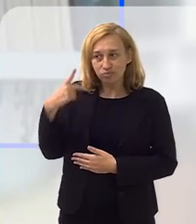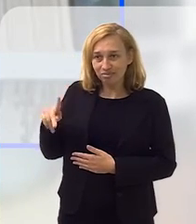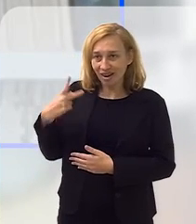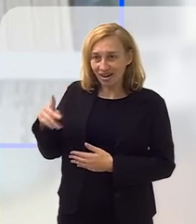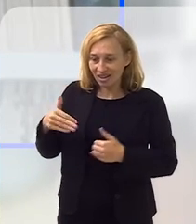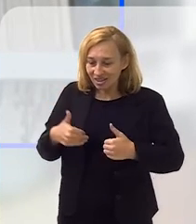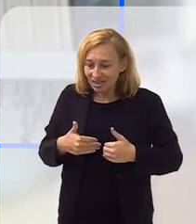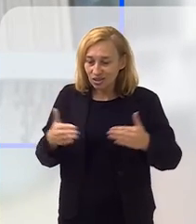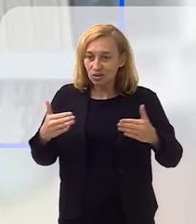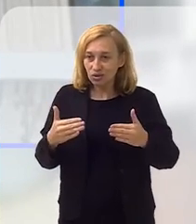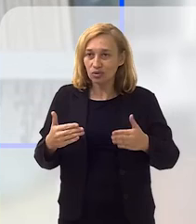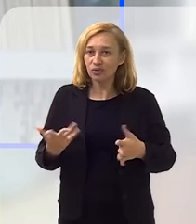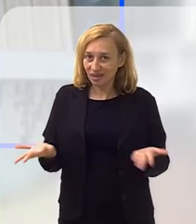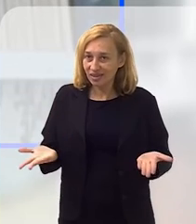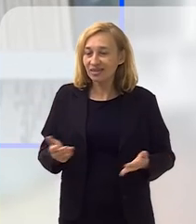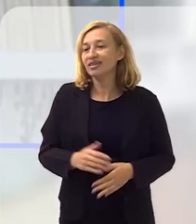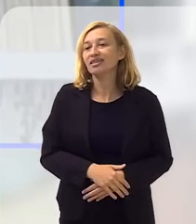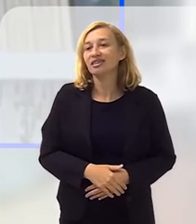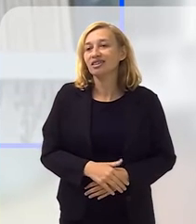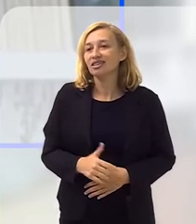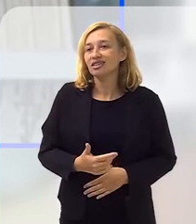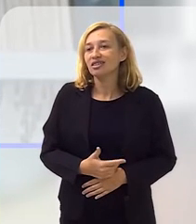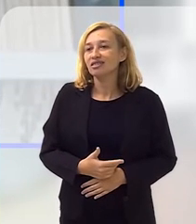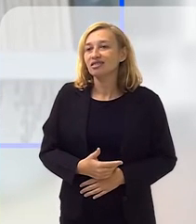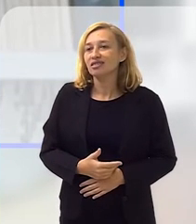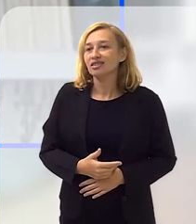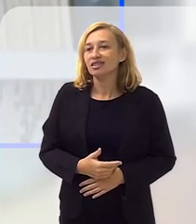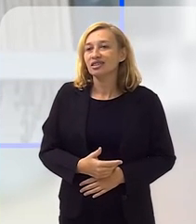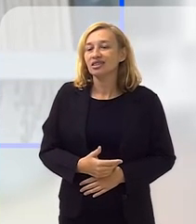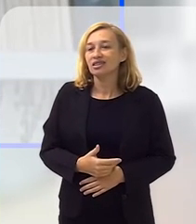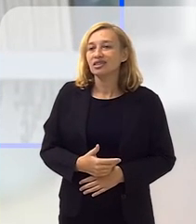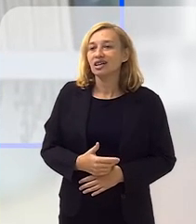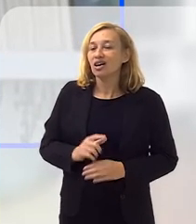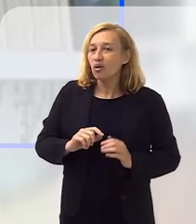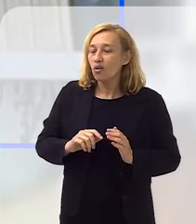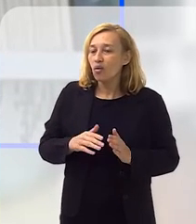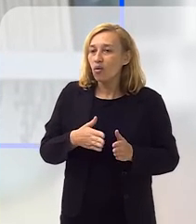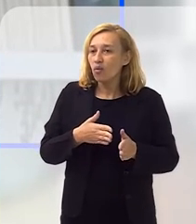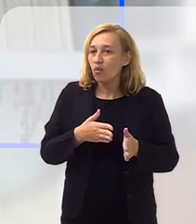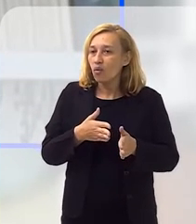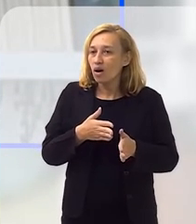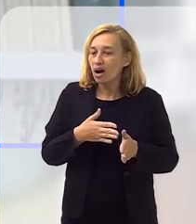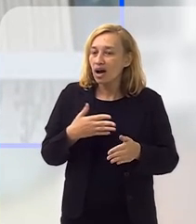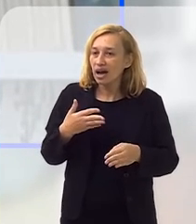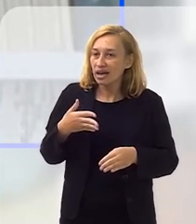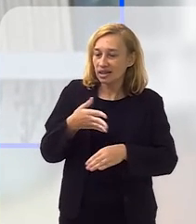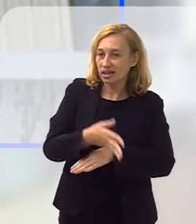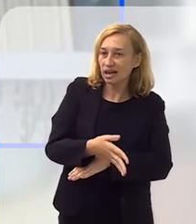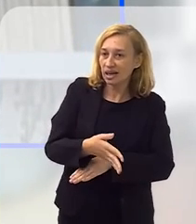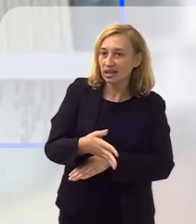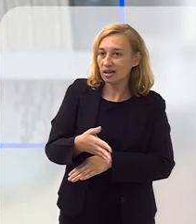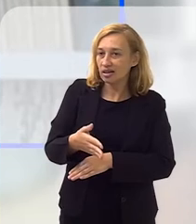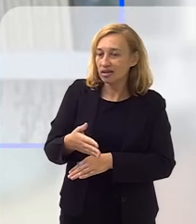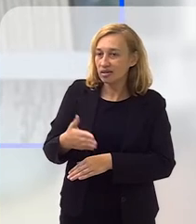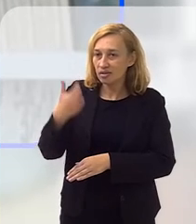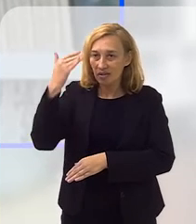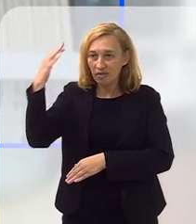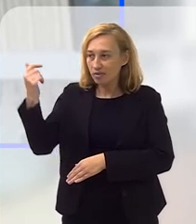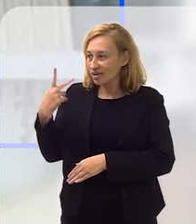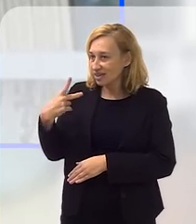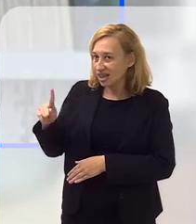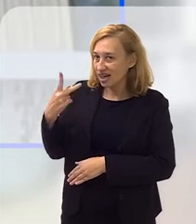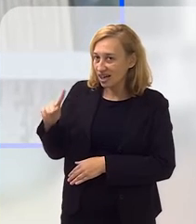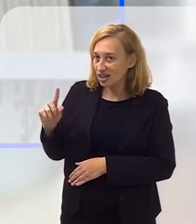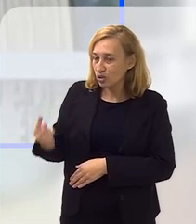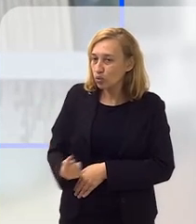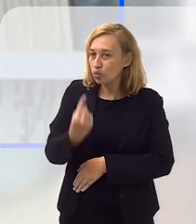da Dona Ivone, assim, que abriu portas para ela, sabe? Não teve, né, a chave para o acesso dela... Para